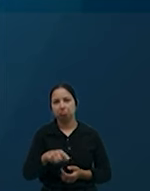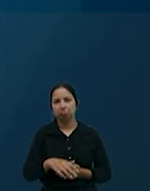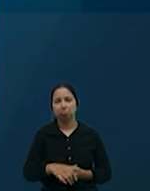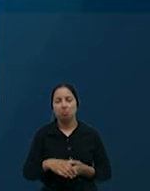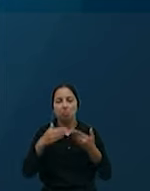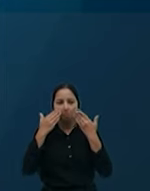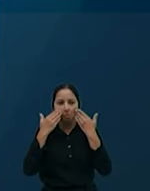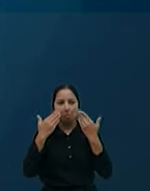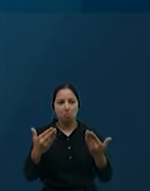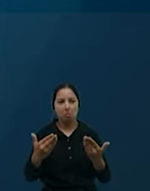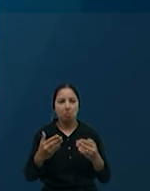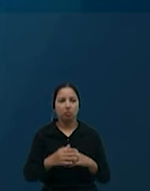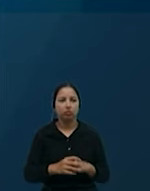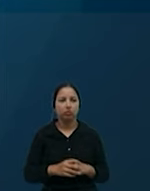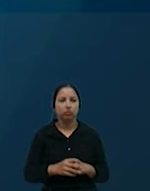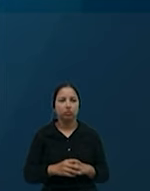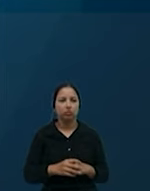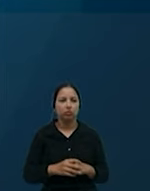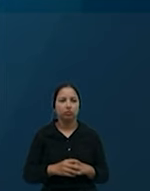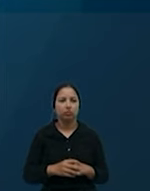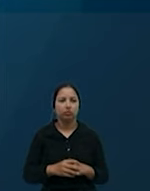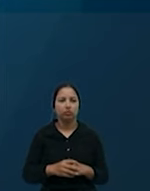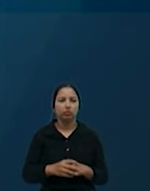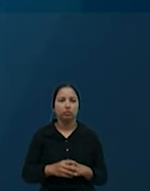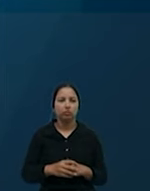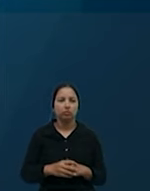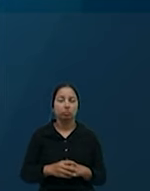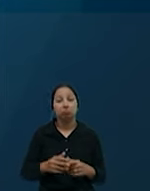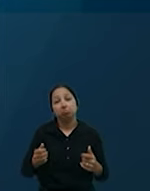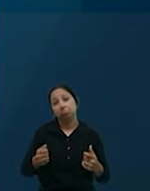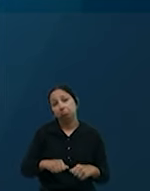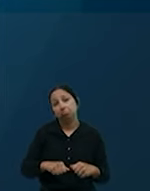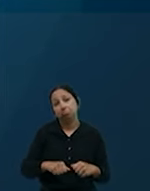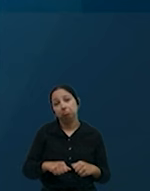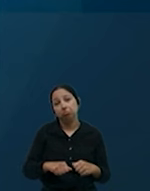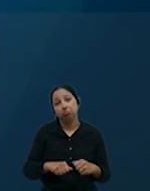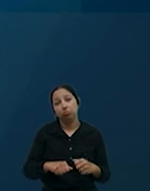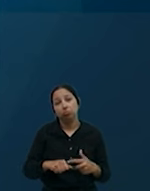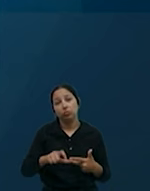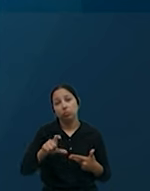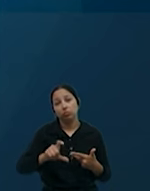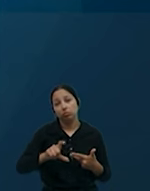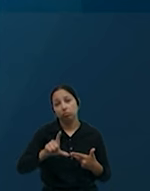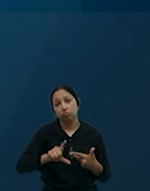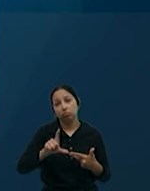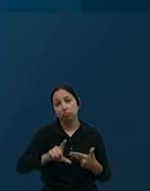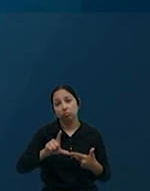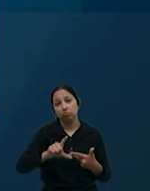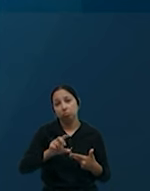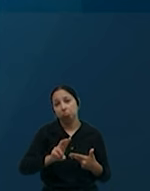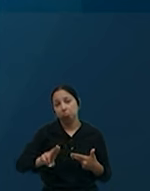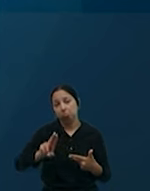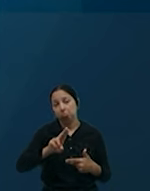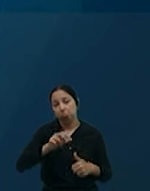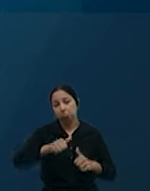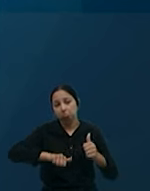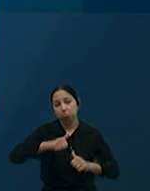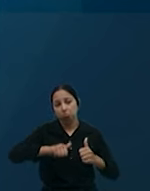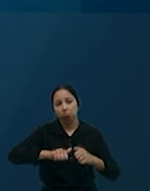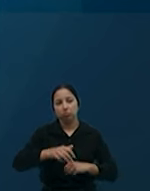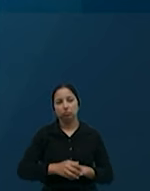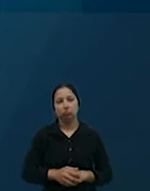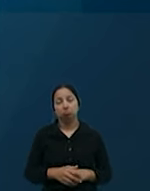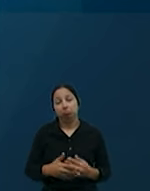né, dessa opção legislativa. Então, senhora presidente, eu proporia, num